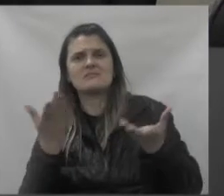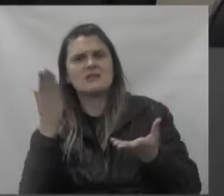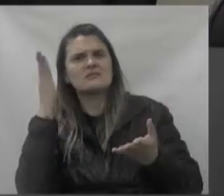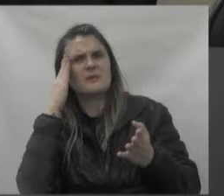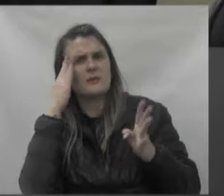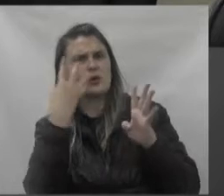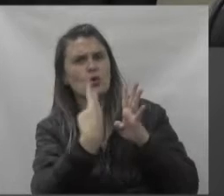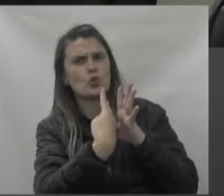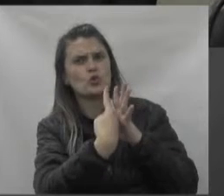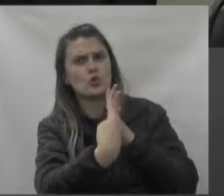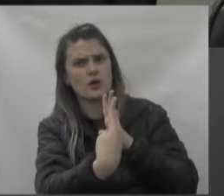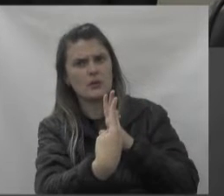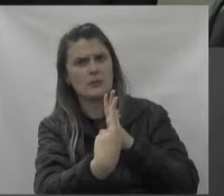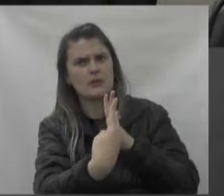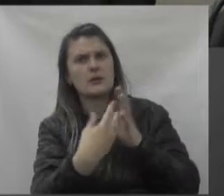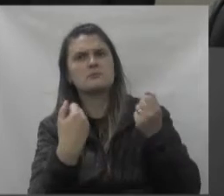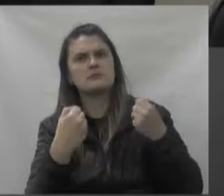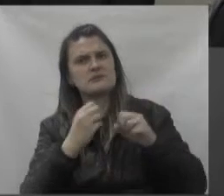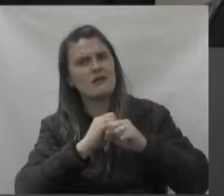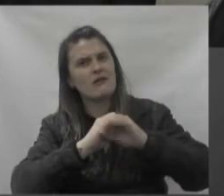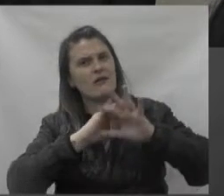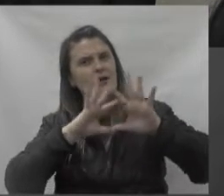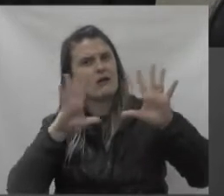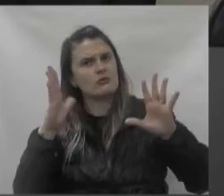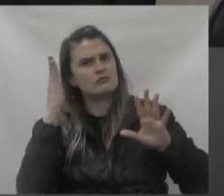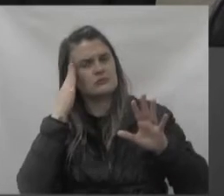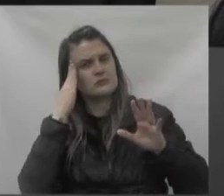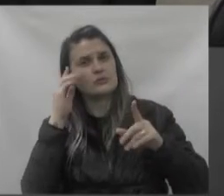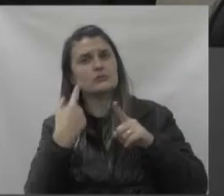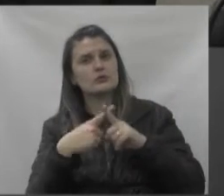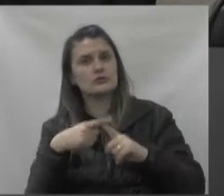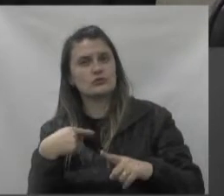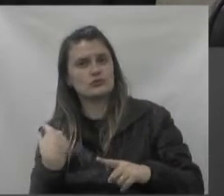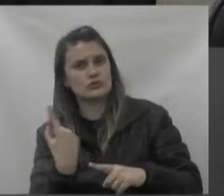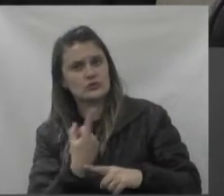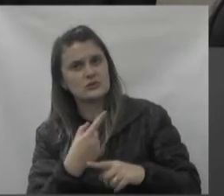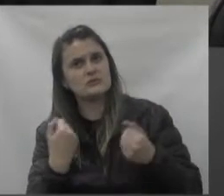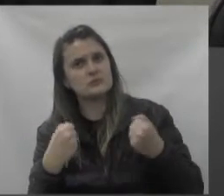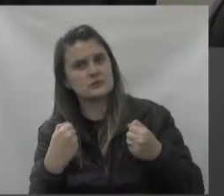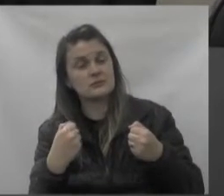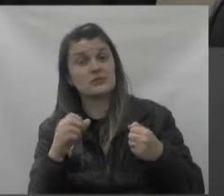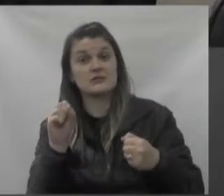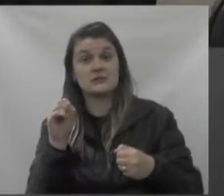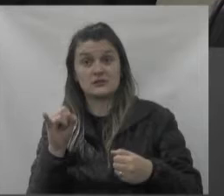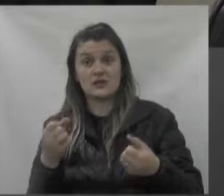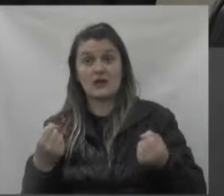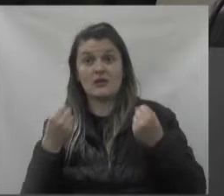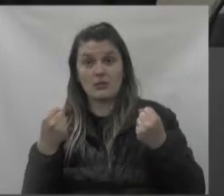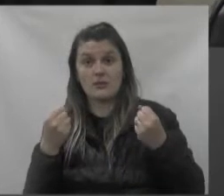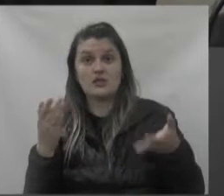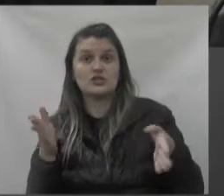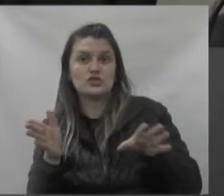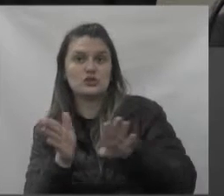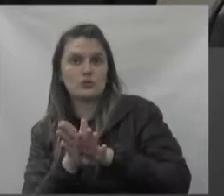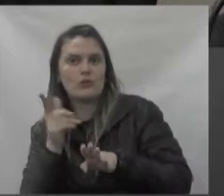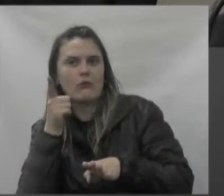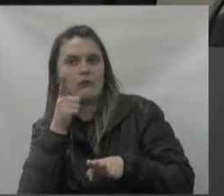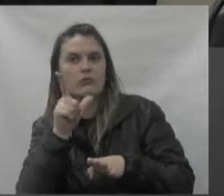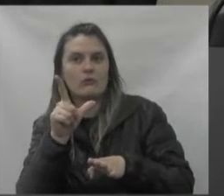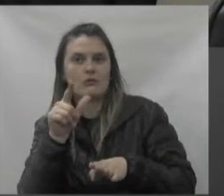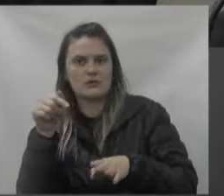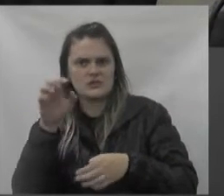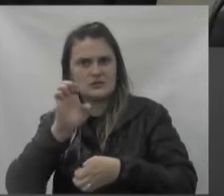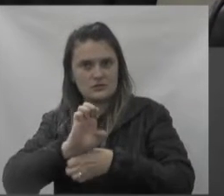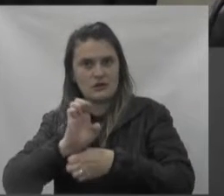esse cronograma que seja transparente, porque nós precisamos, se as academias vieram, né, vieram ali do